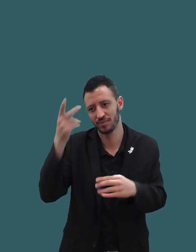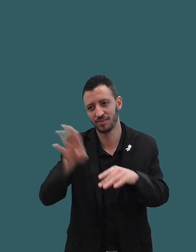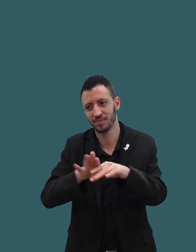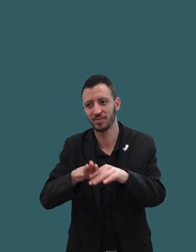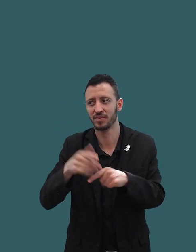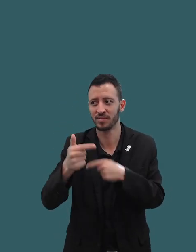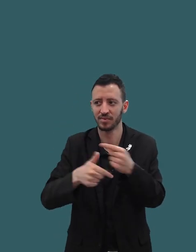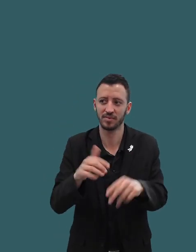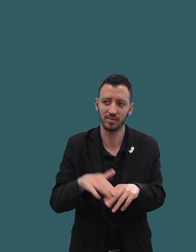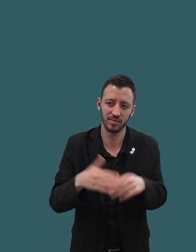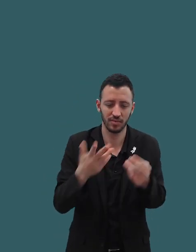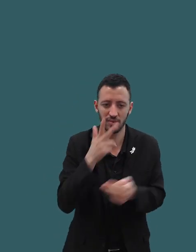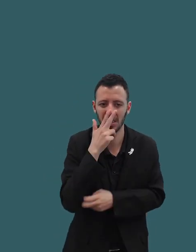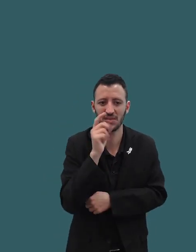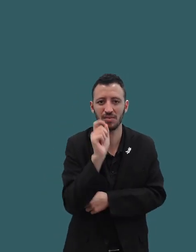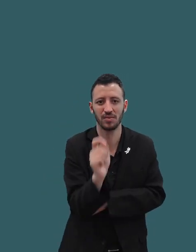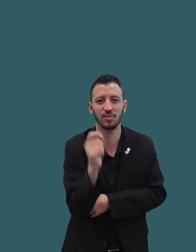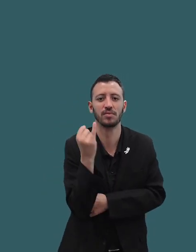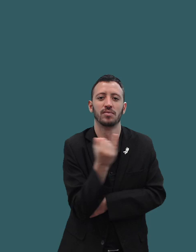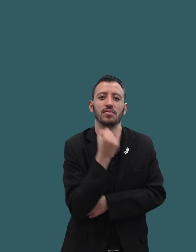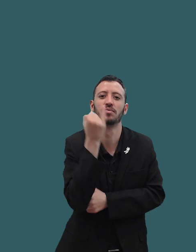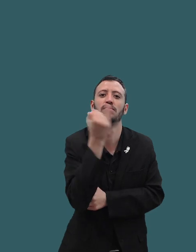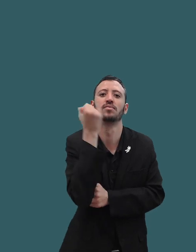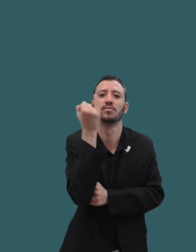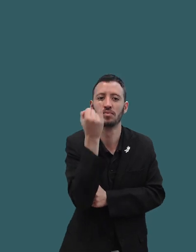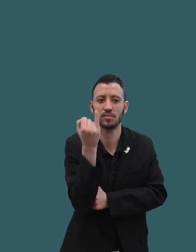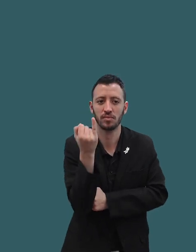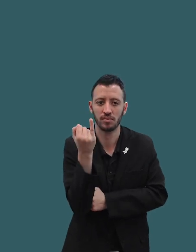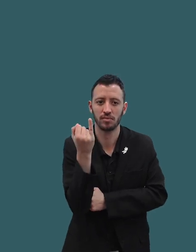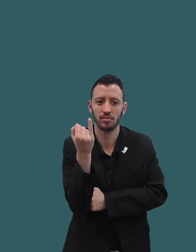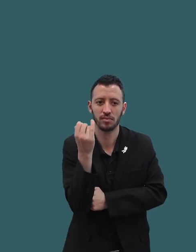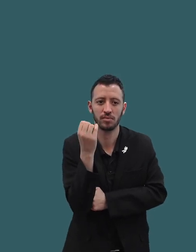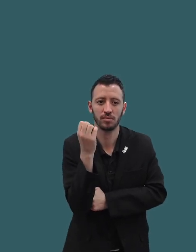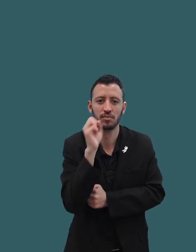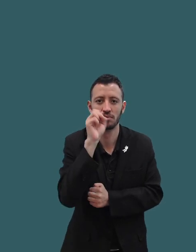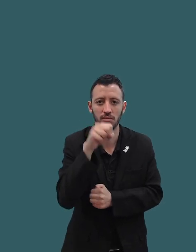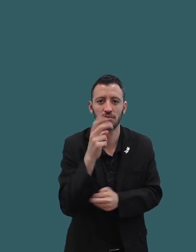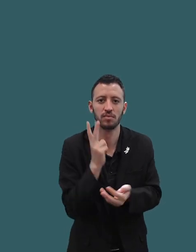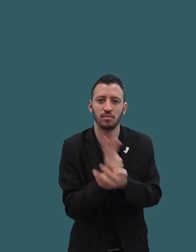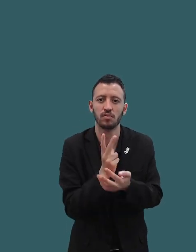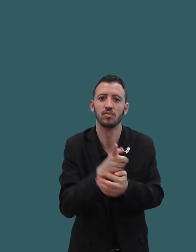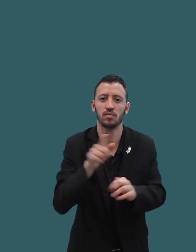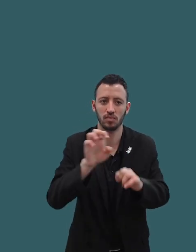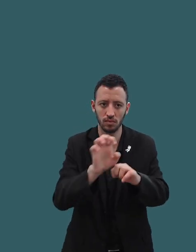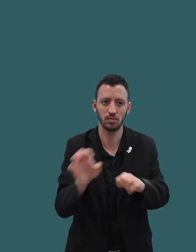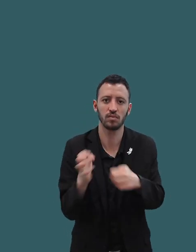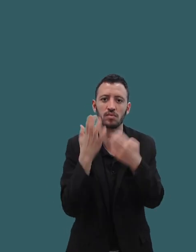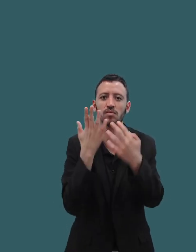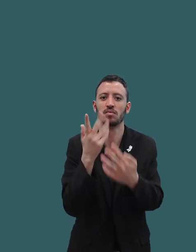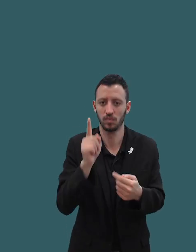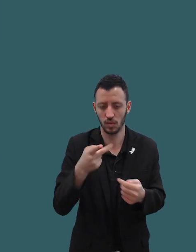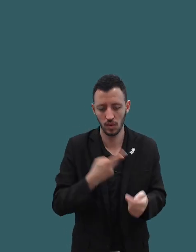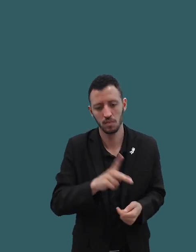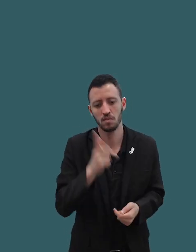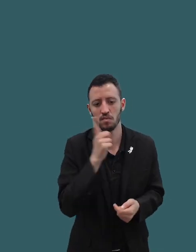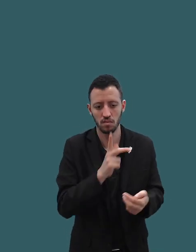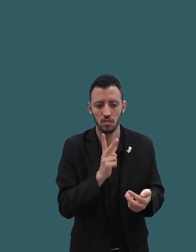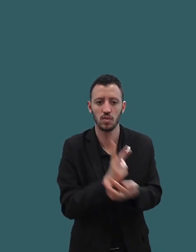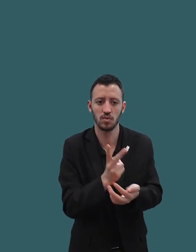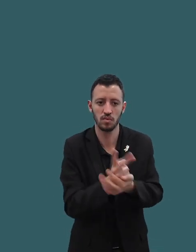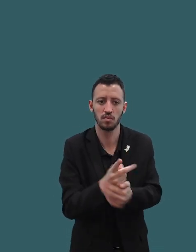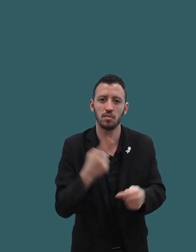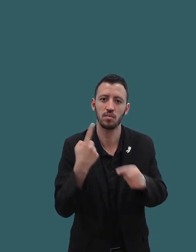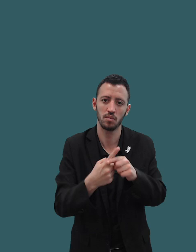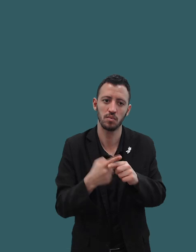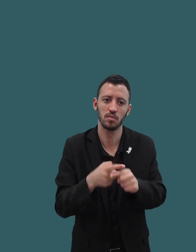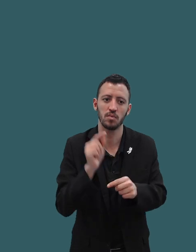né? Mas eu acho que era importante, sim, manter esse evento, fazer com que ele acontecesse. Primeiro, porque